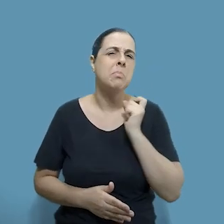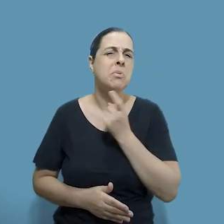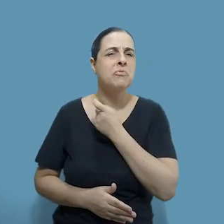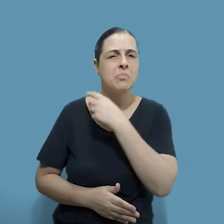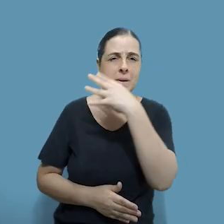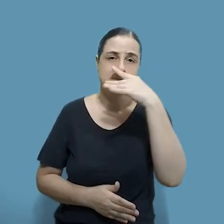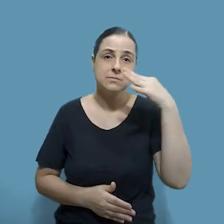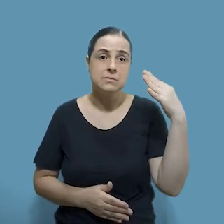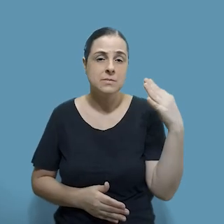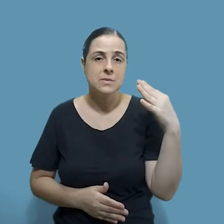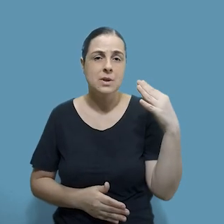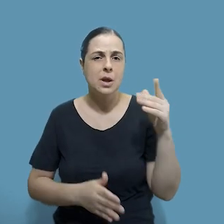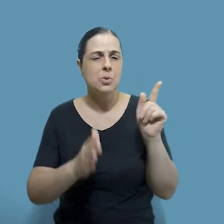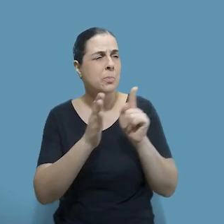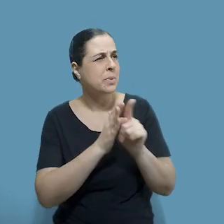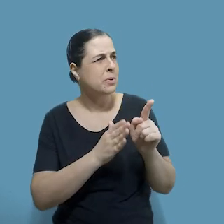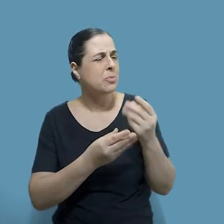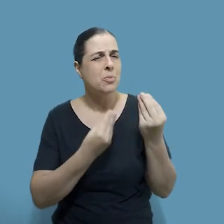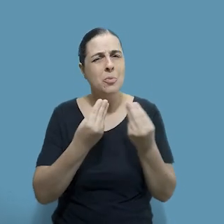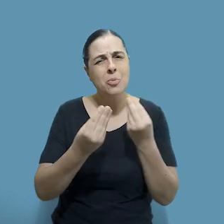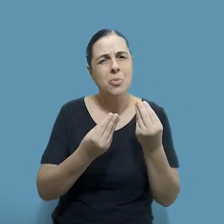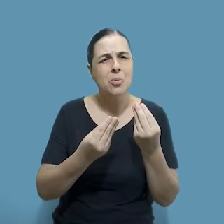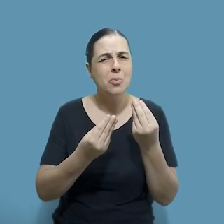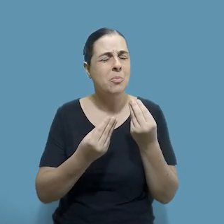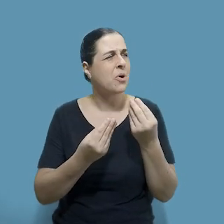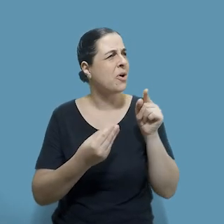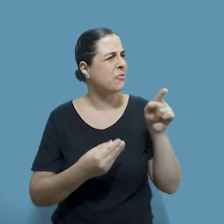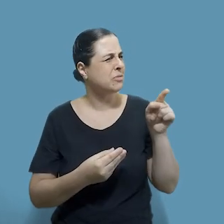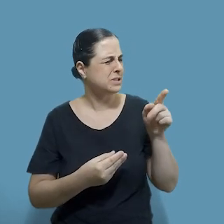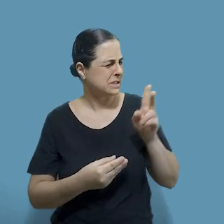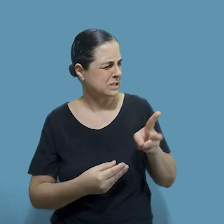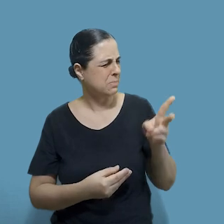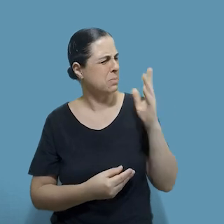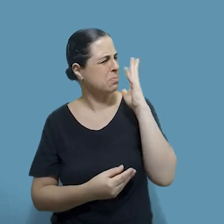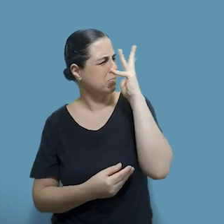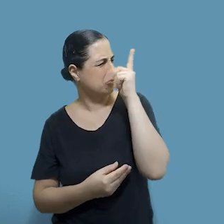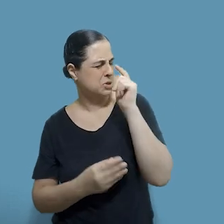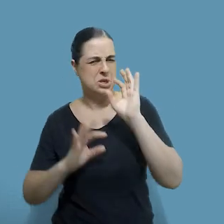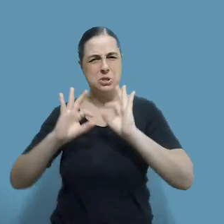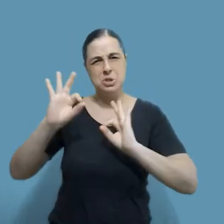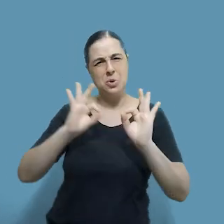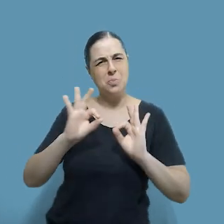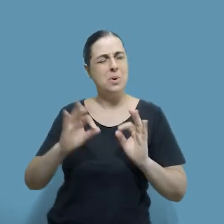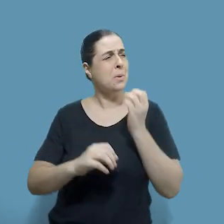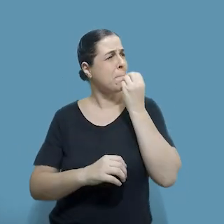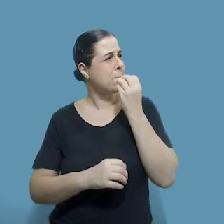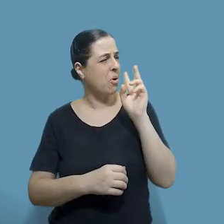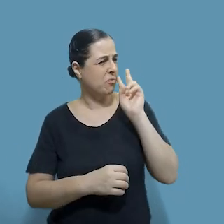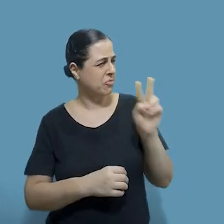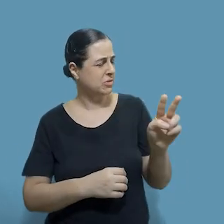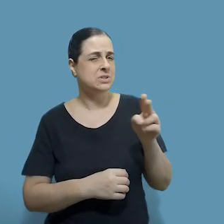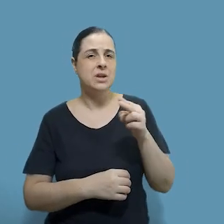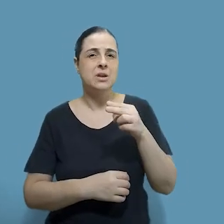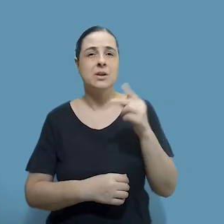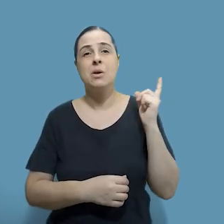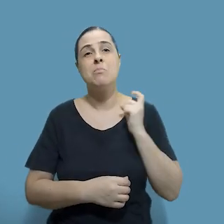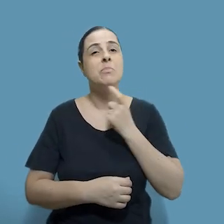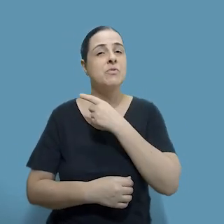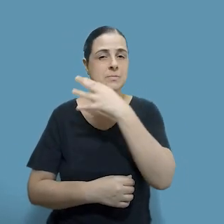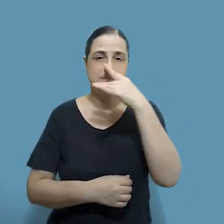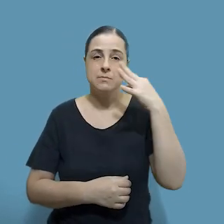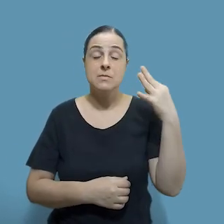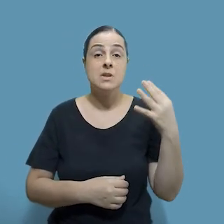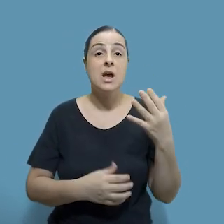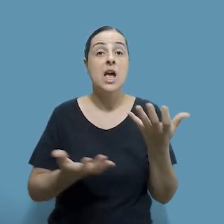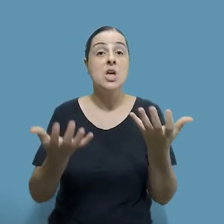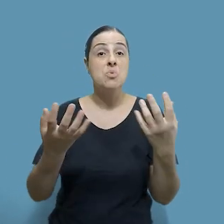nossa, Rô, tão legal, você está sempre tão bonita, tão arrumada, é tão bom te ver assim, perfumada. Ela disse, é que eu quero